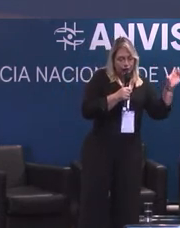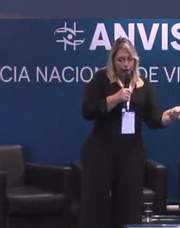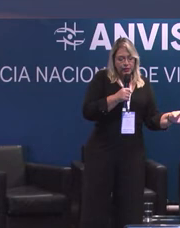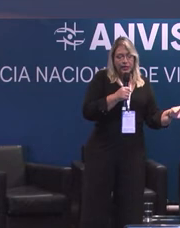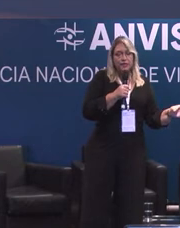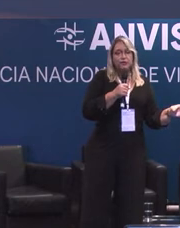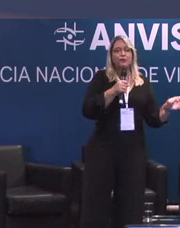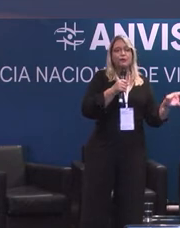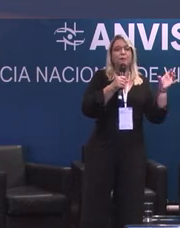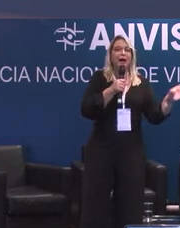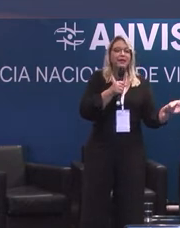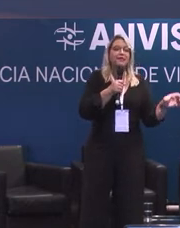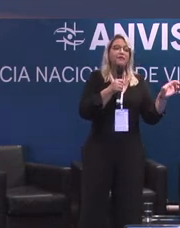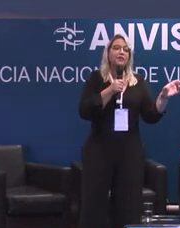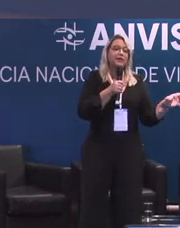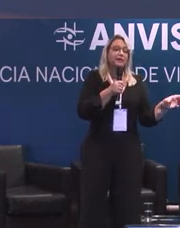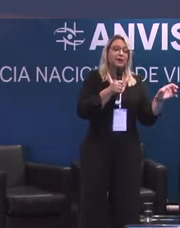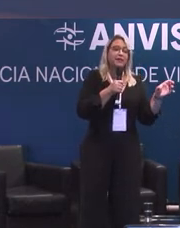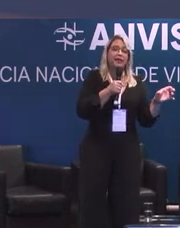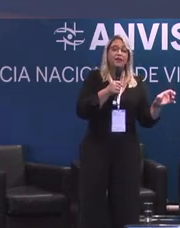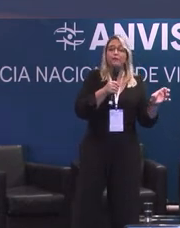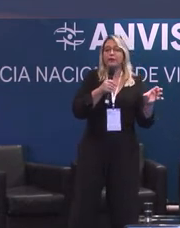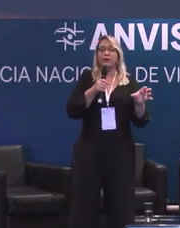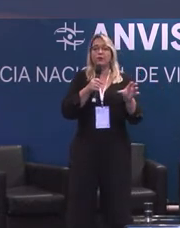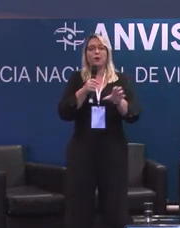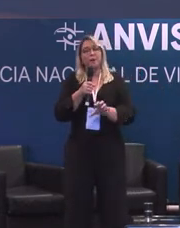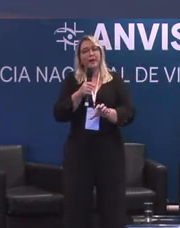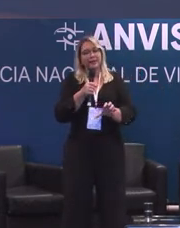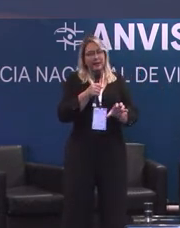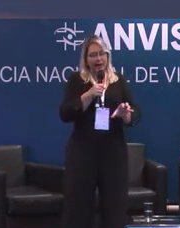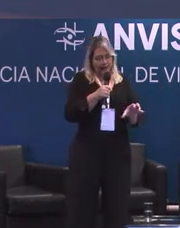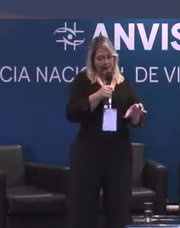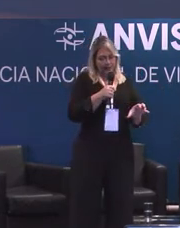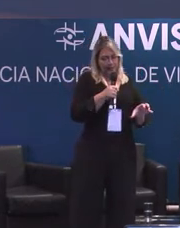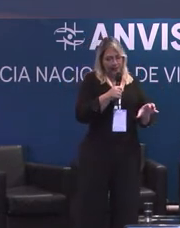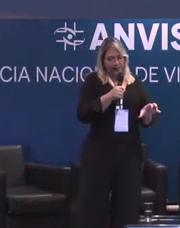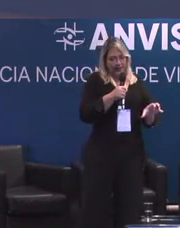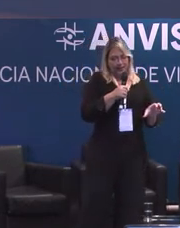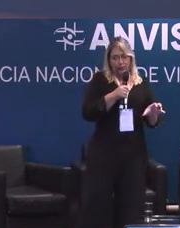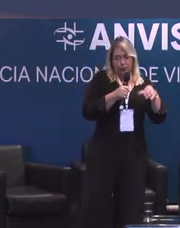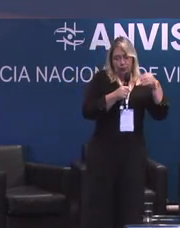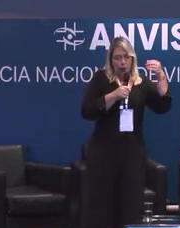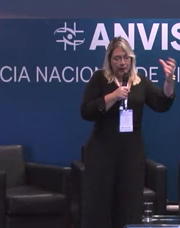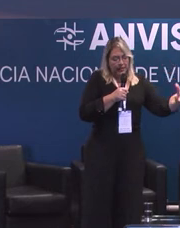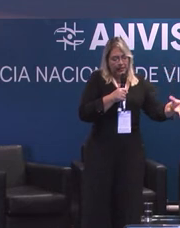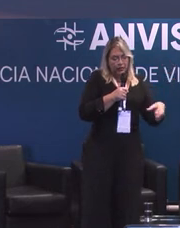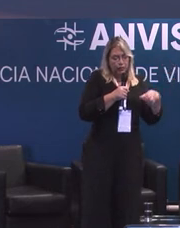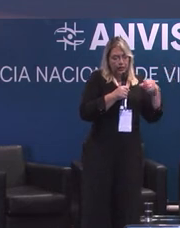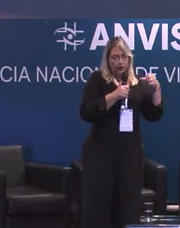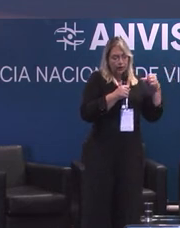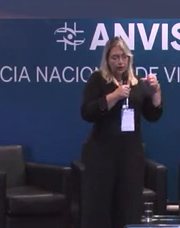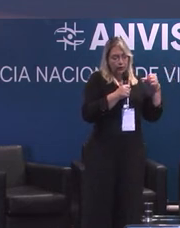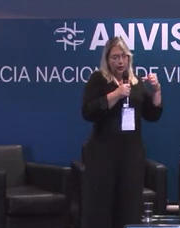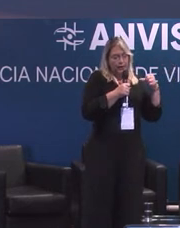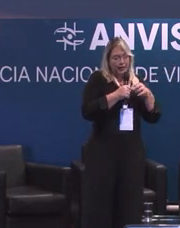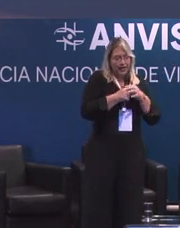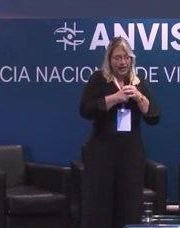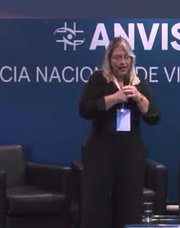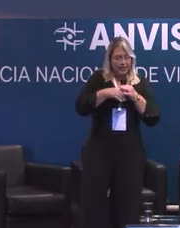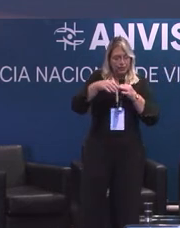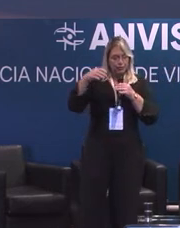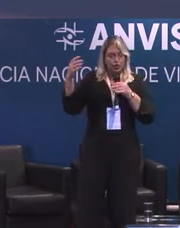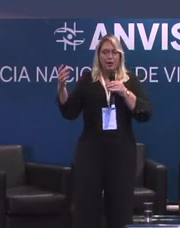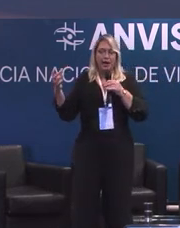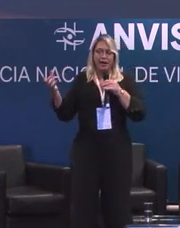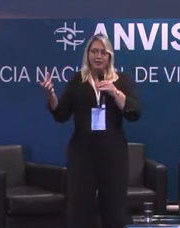identificam os riscos mais evidentes, mas em função da sua complexidade, ou a complexidade do serviço. Mas, em relação